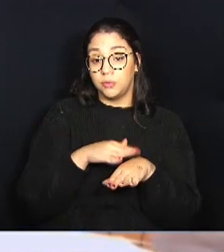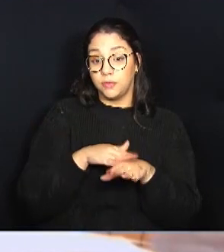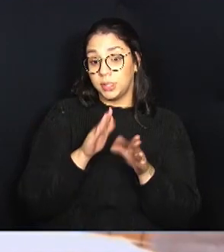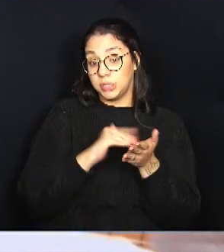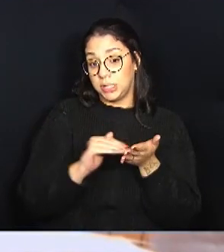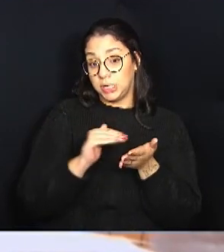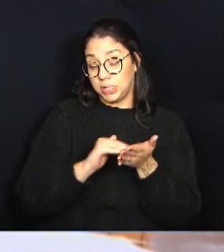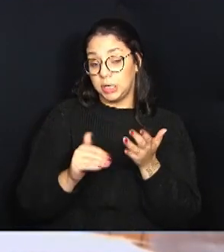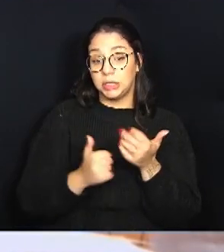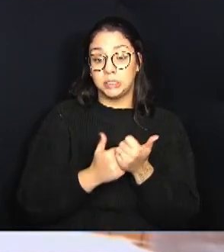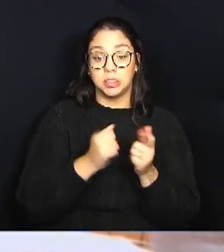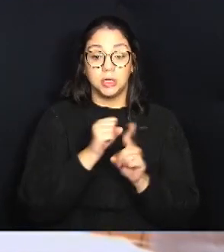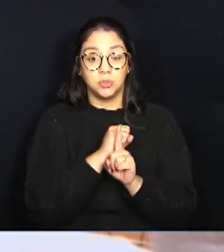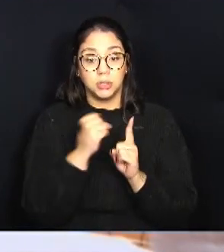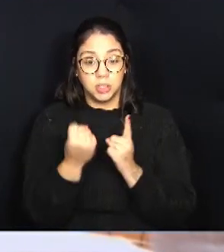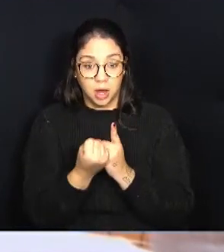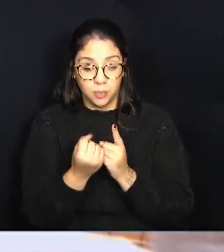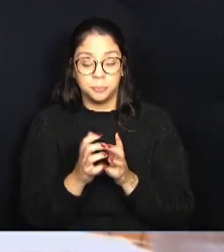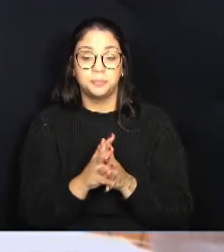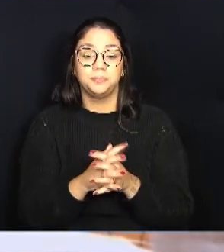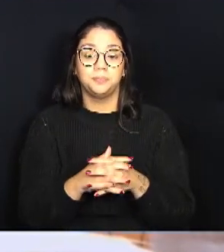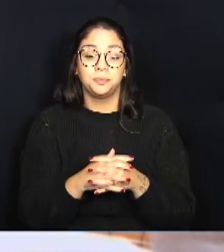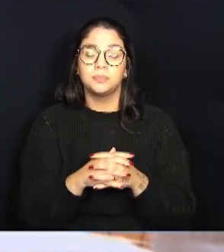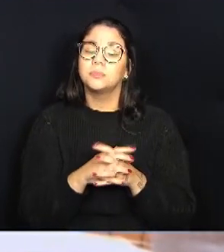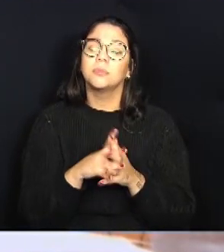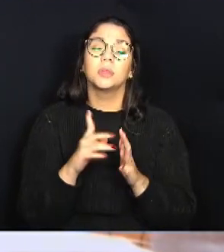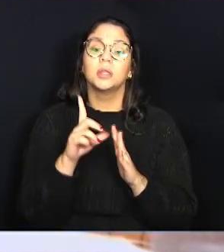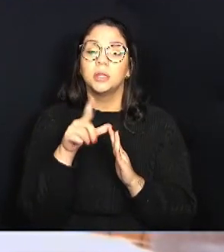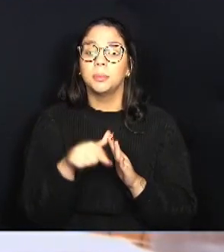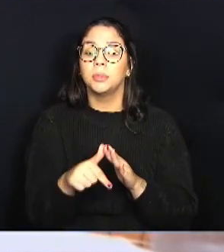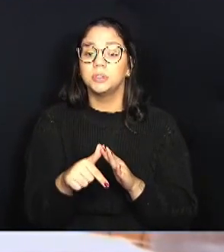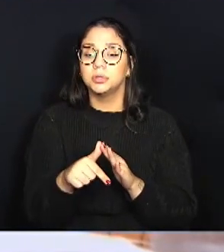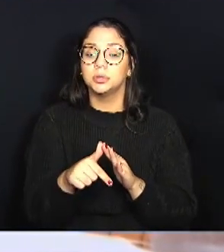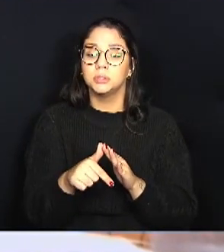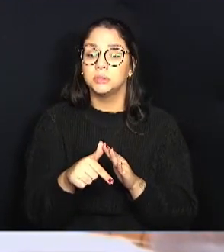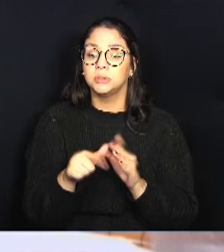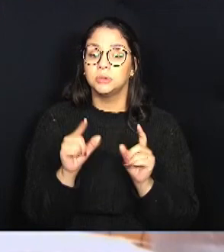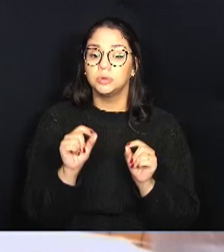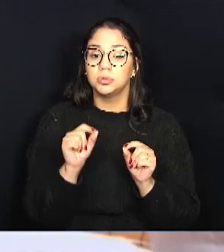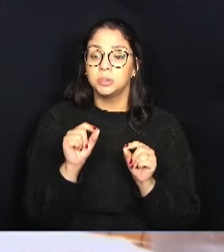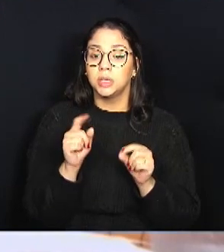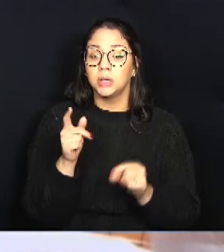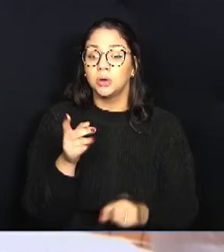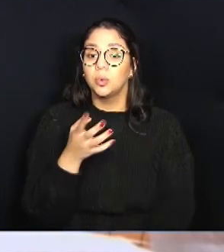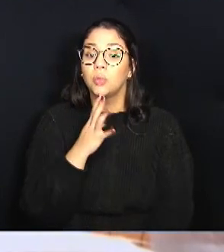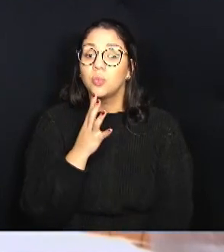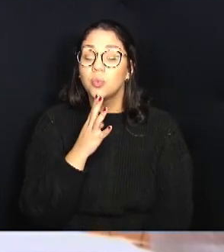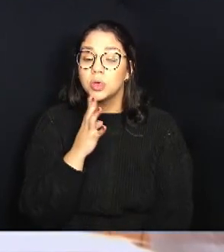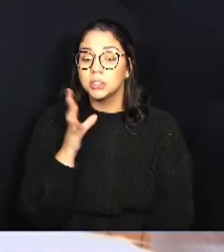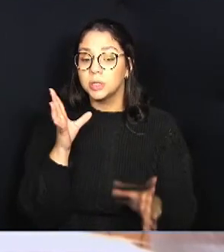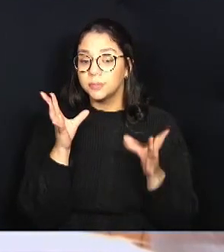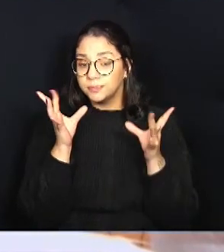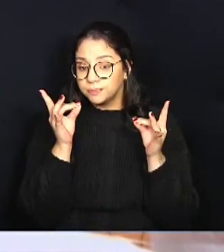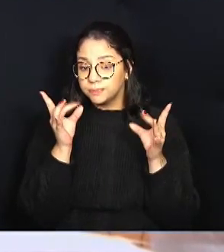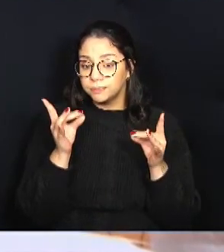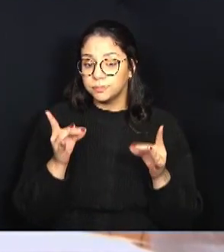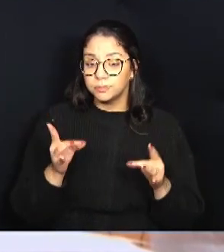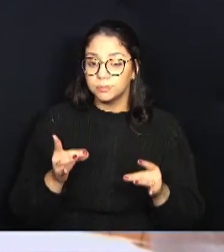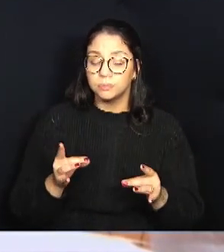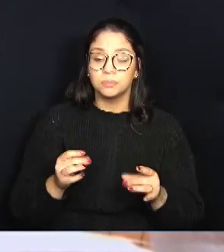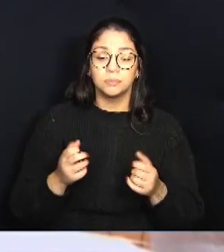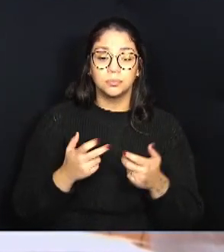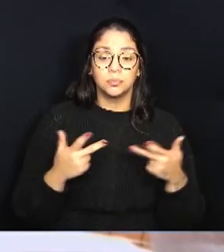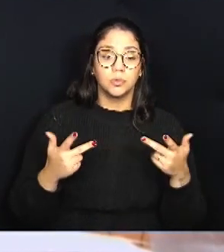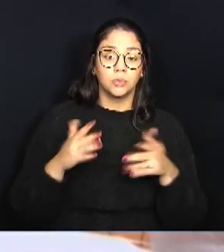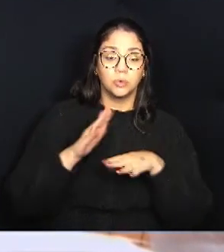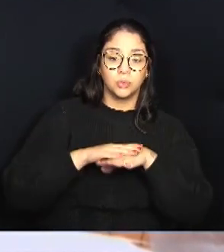de Assistência Social, para depois nós estarmos conhecendo em detalhes cada um dos agentes, cada